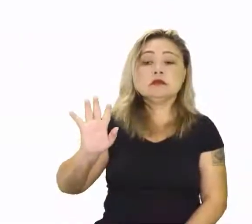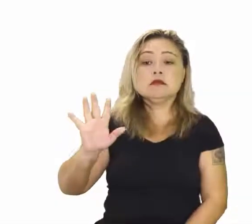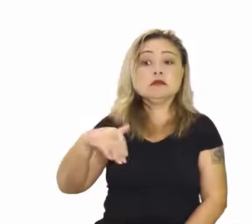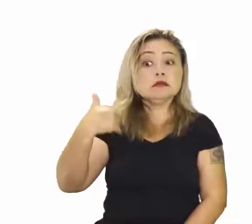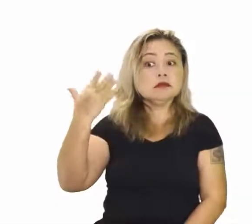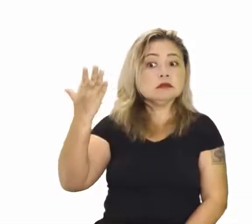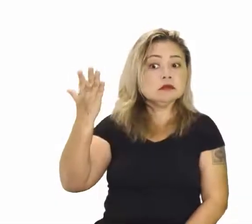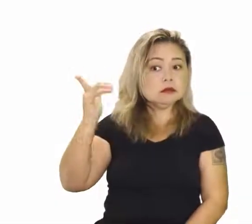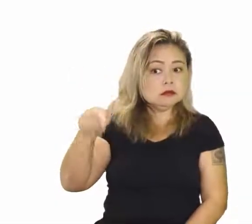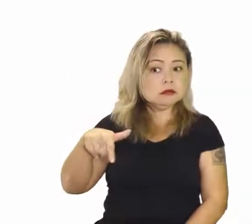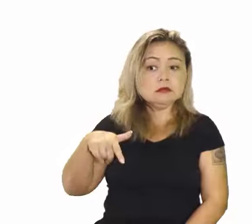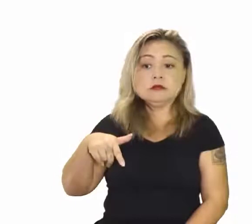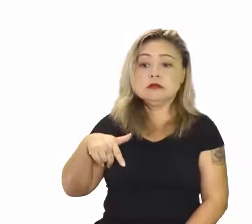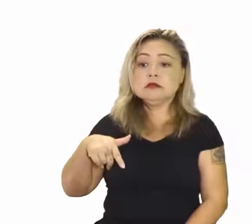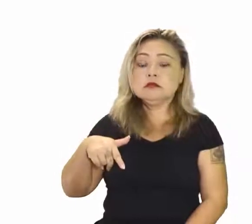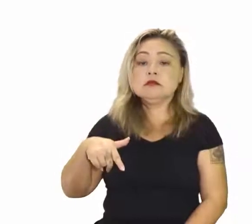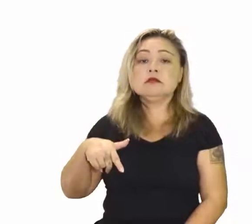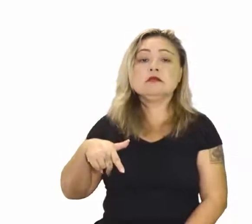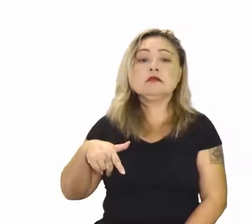É justamente